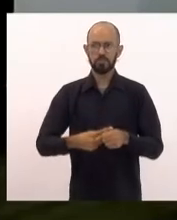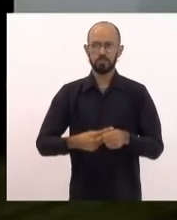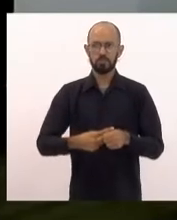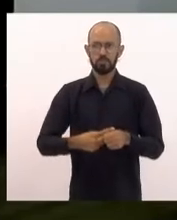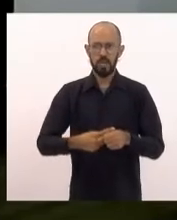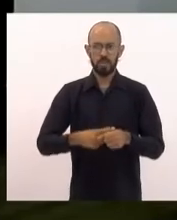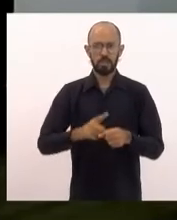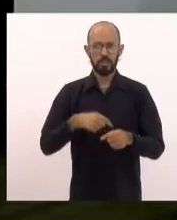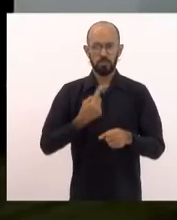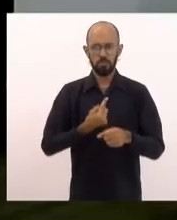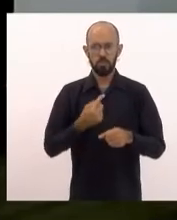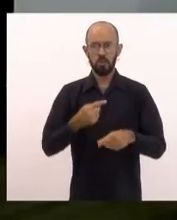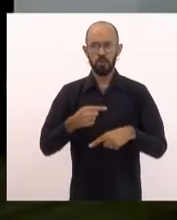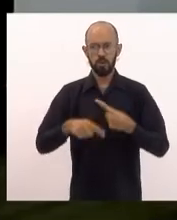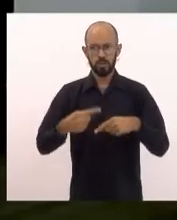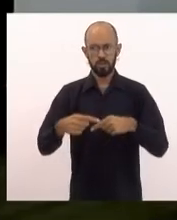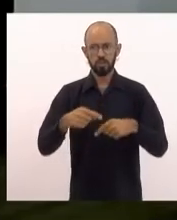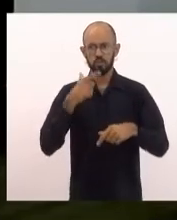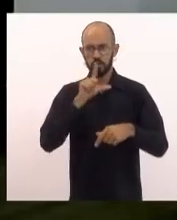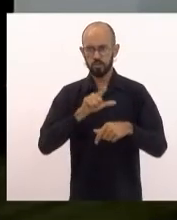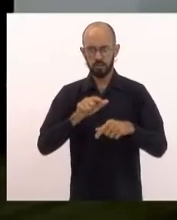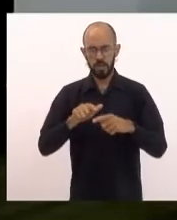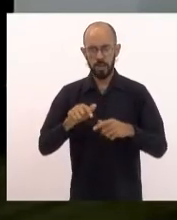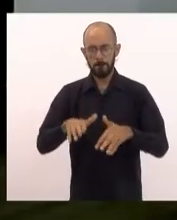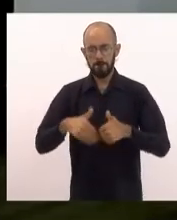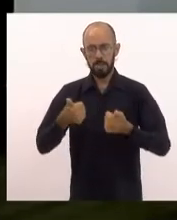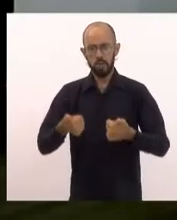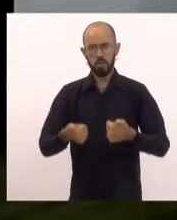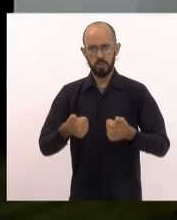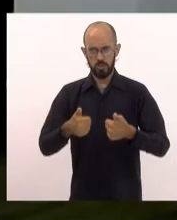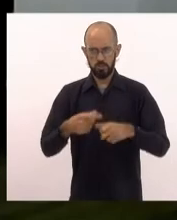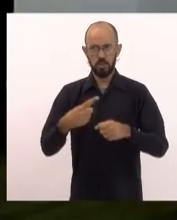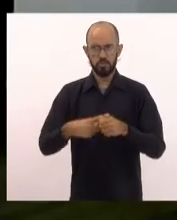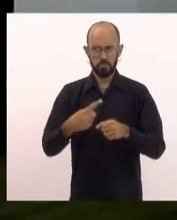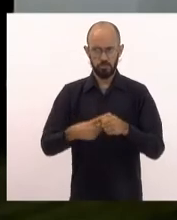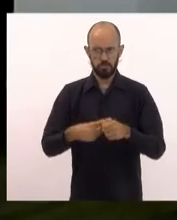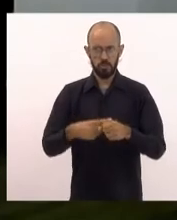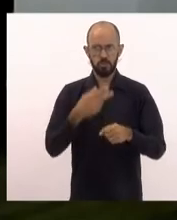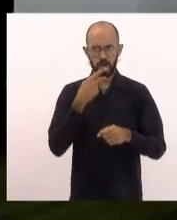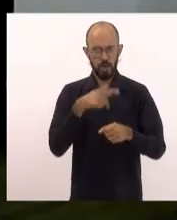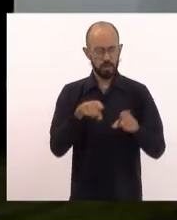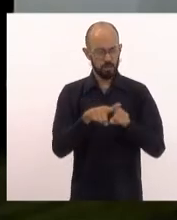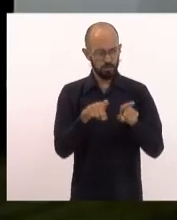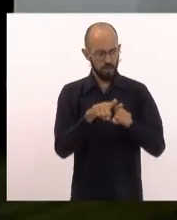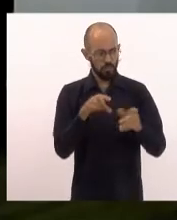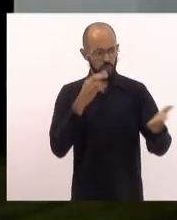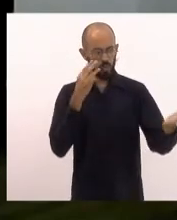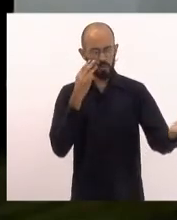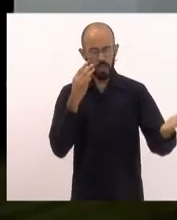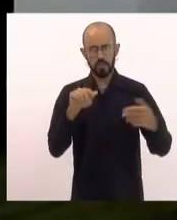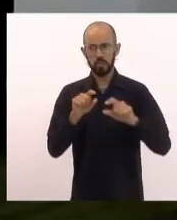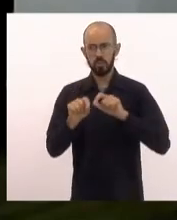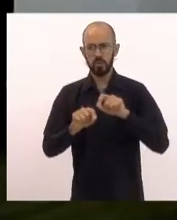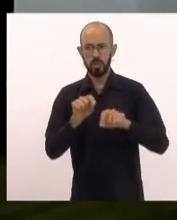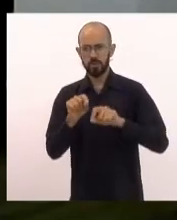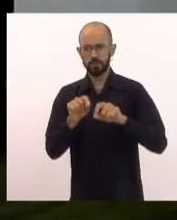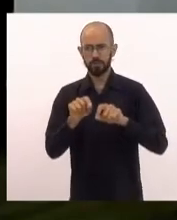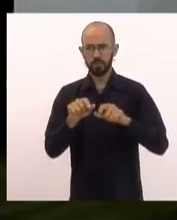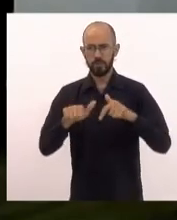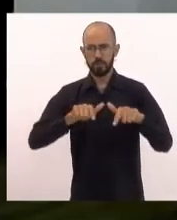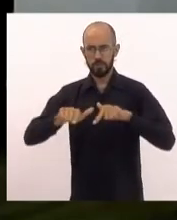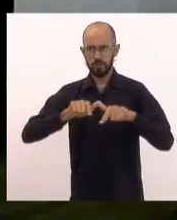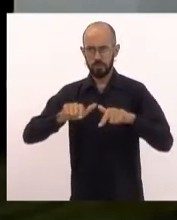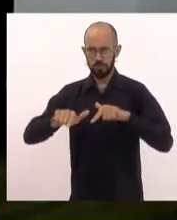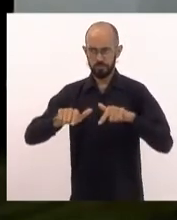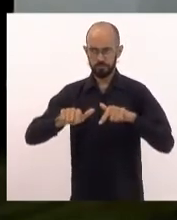possamos, através do diálogo, buscar melhorias para os municípios. Dizer, Valdec, que esse trabalho, né, o deputado da nossa